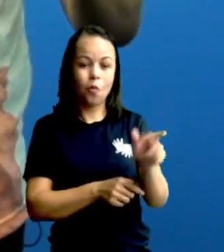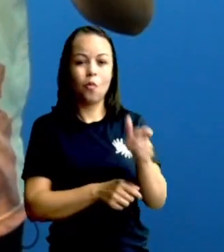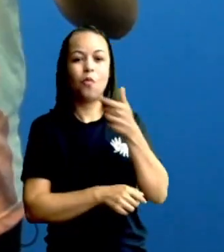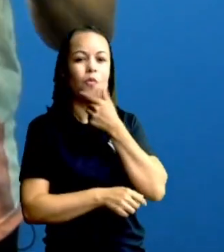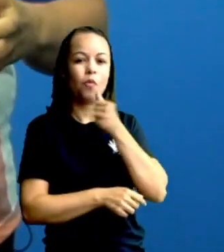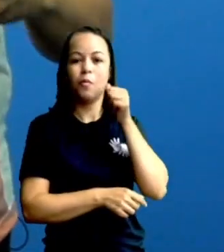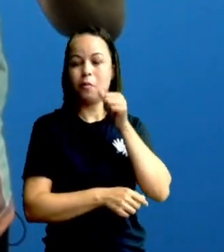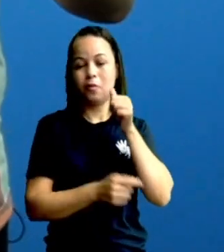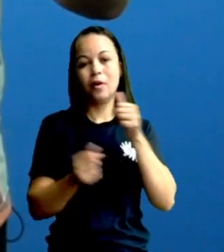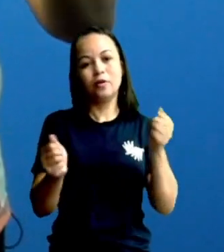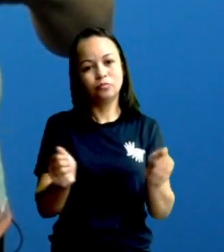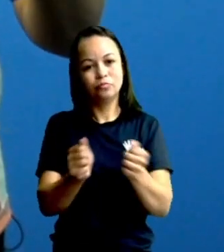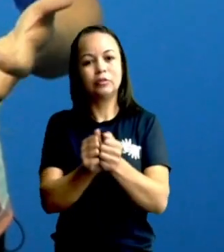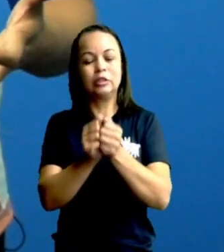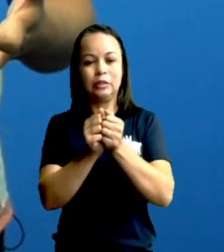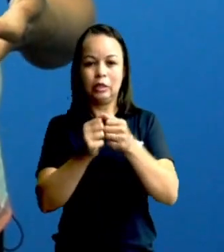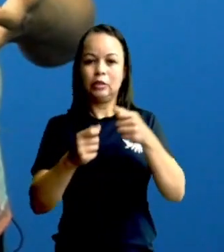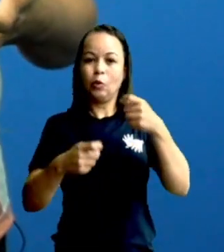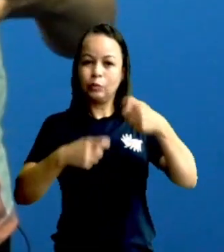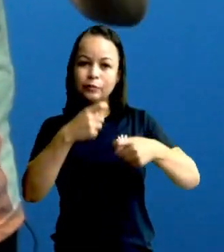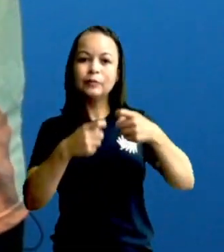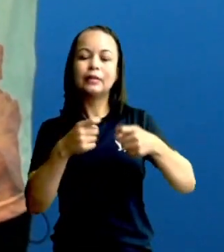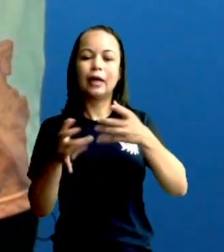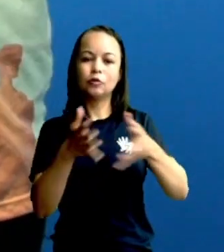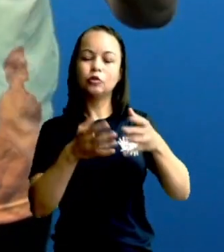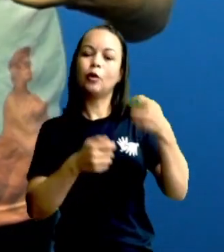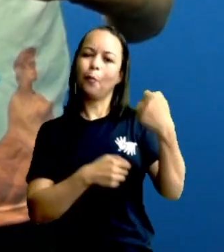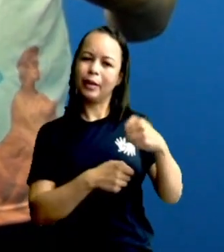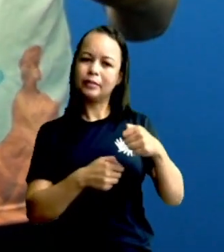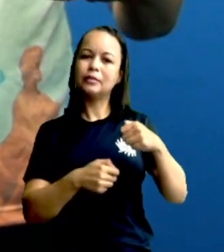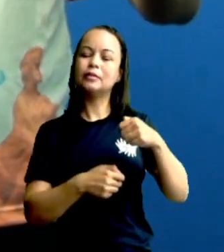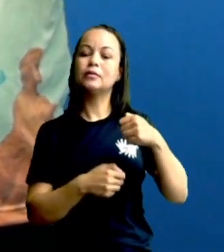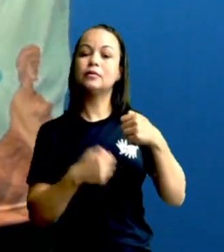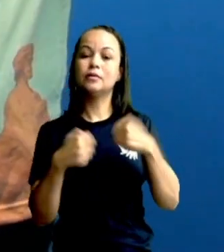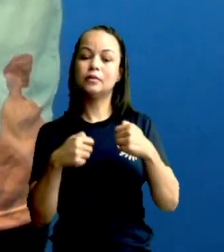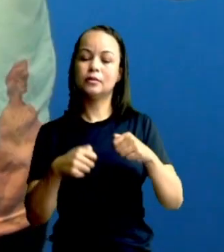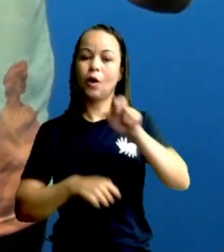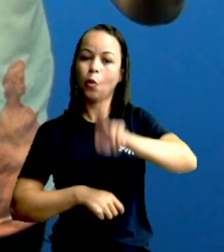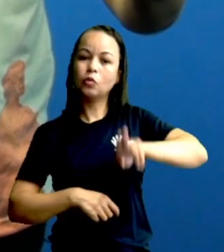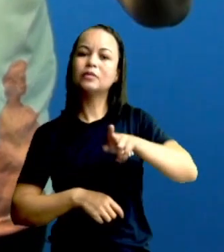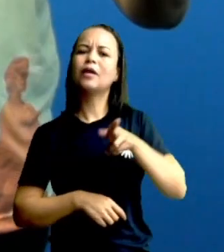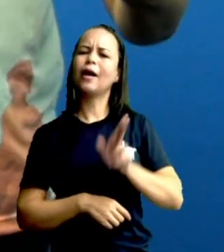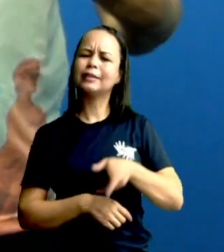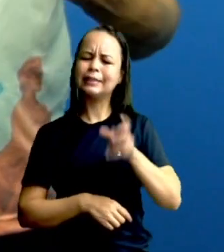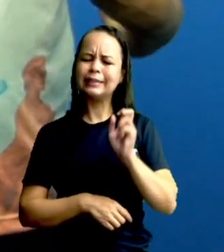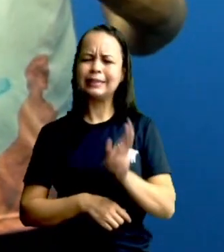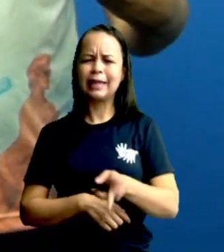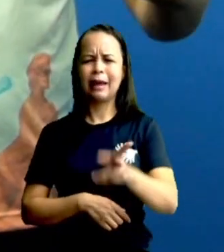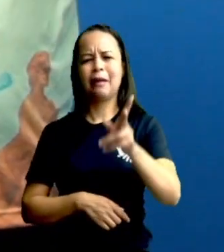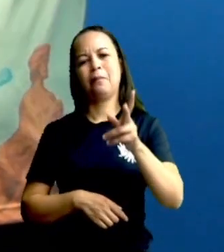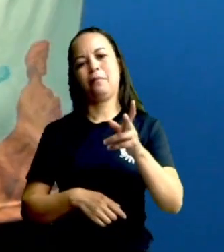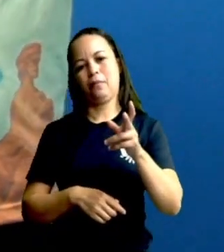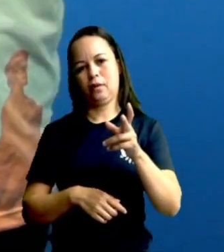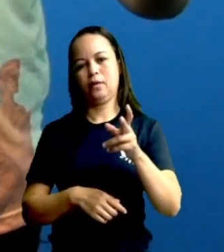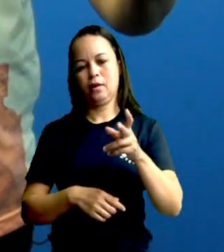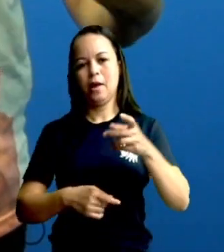parceira, cabe o uso, sim, gente, dos famosos e, com certeza,